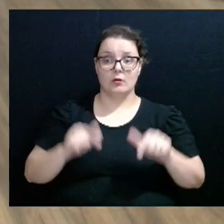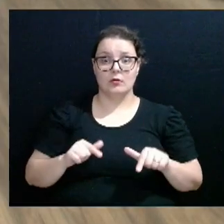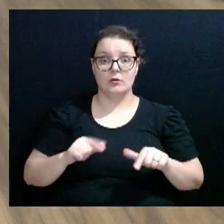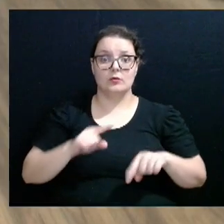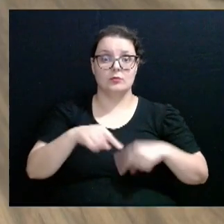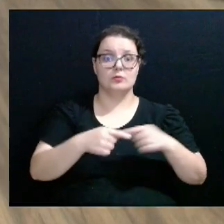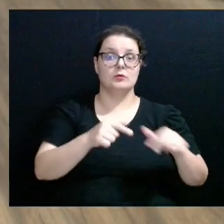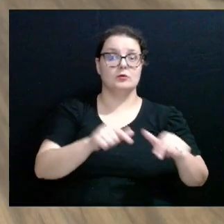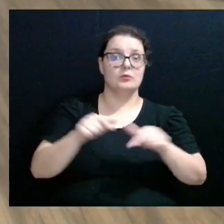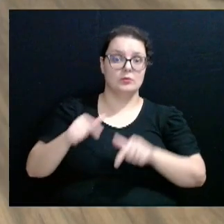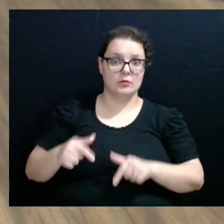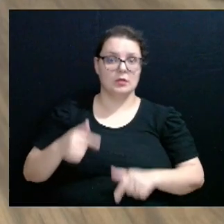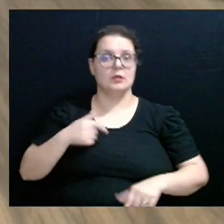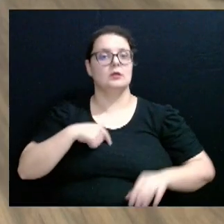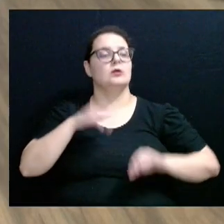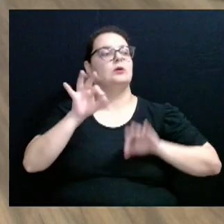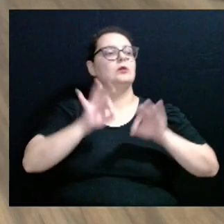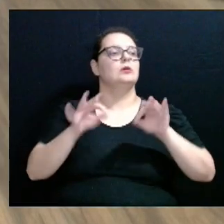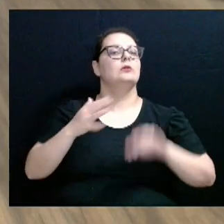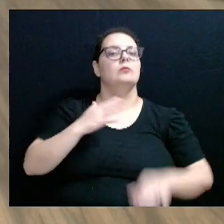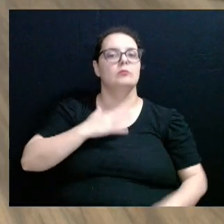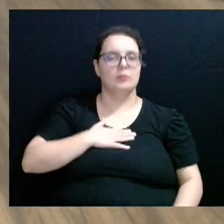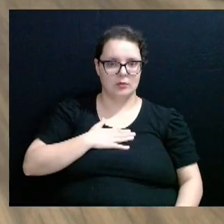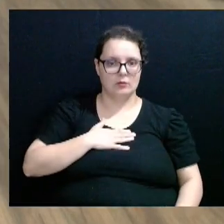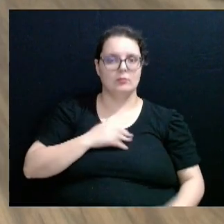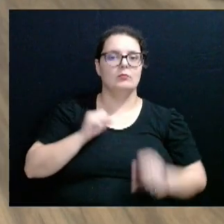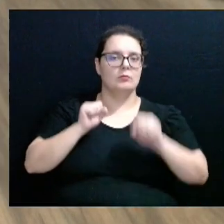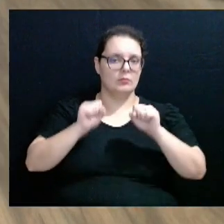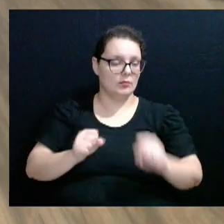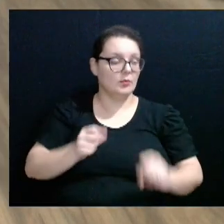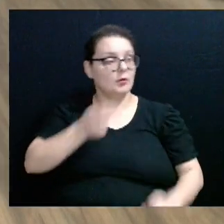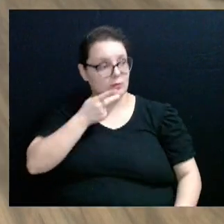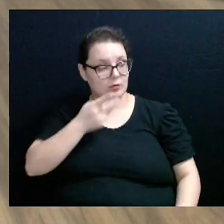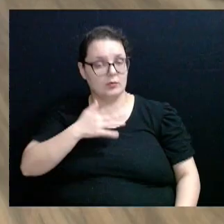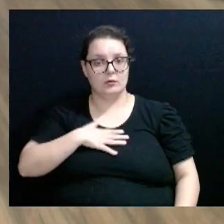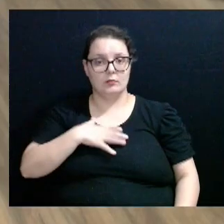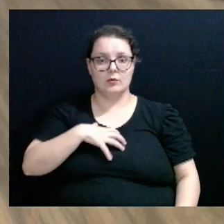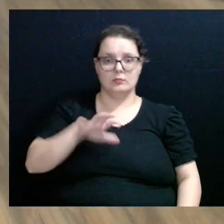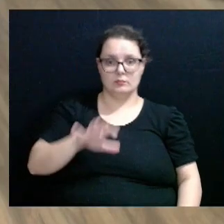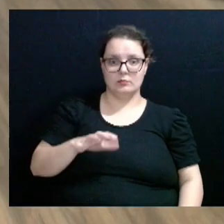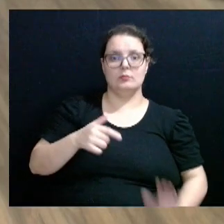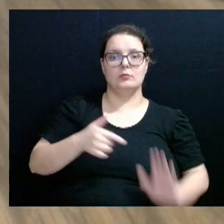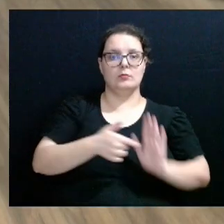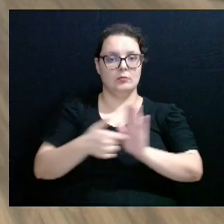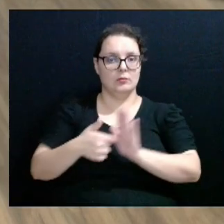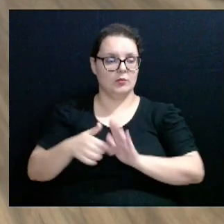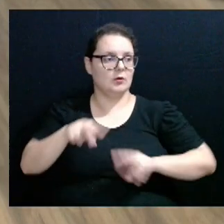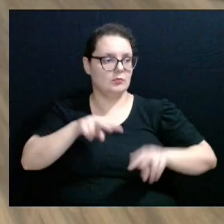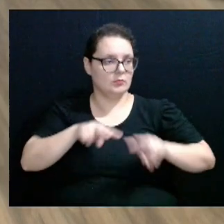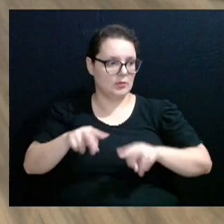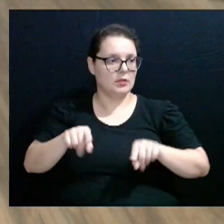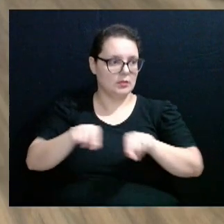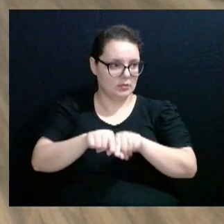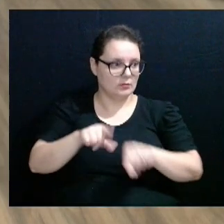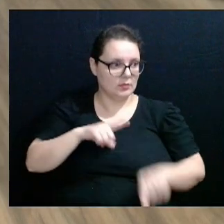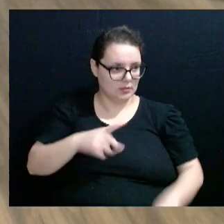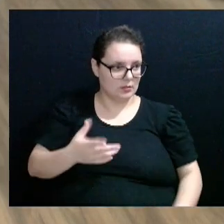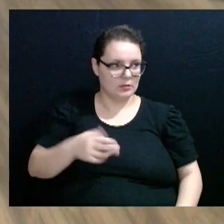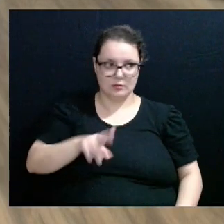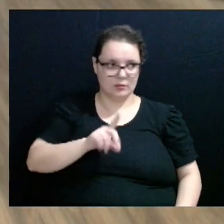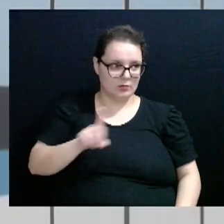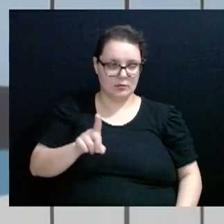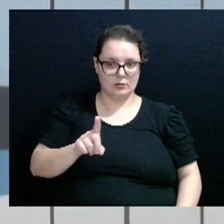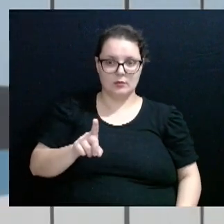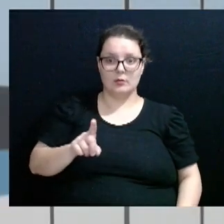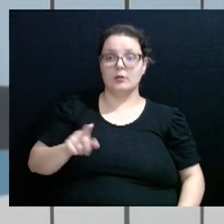vou montar o meu para poder falar do meu jeito, mostrar o meu olhar. Teve isso também ou não? Provavelmente